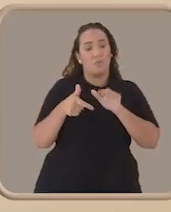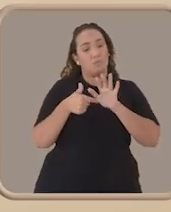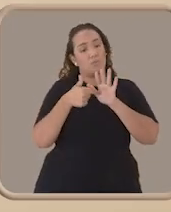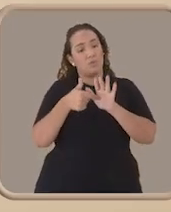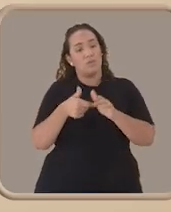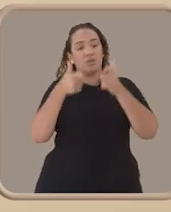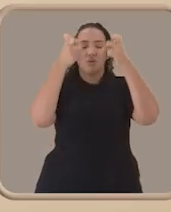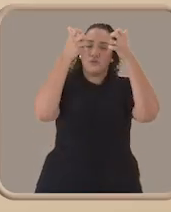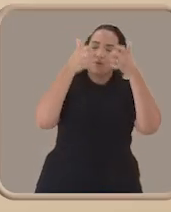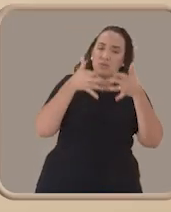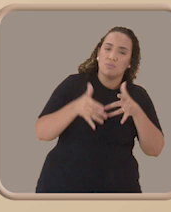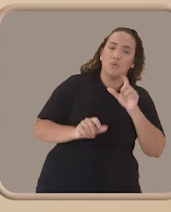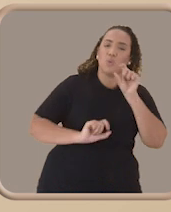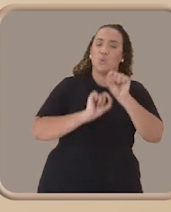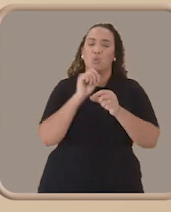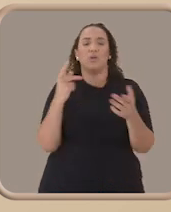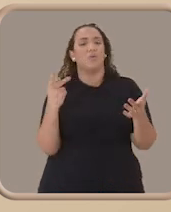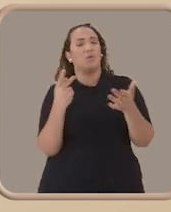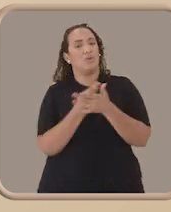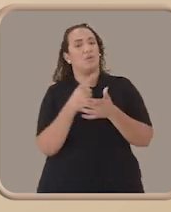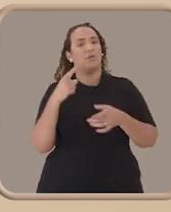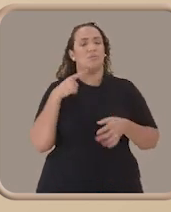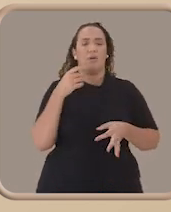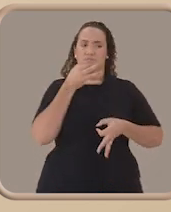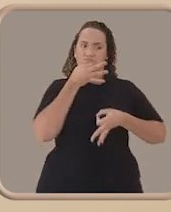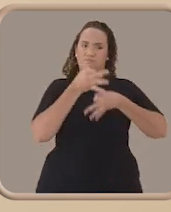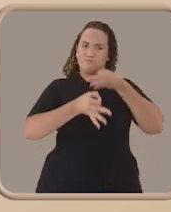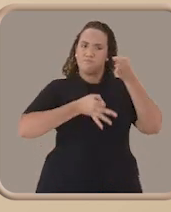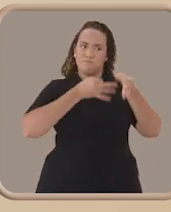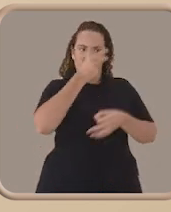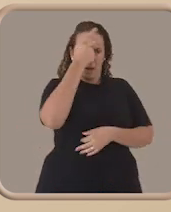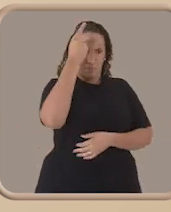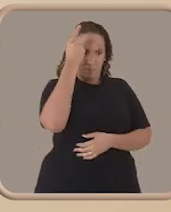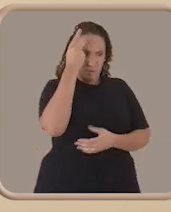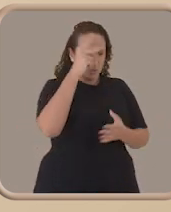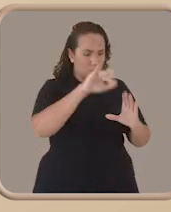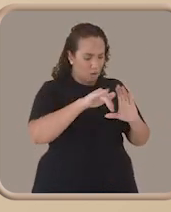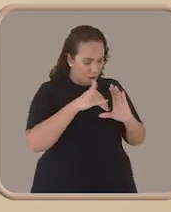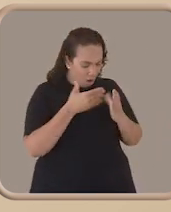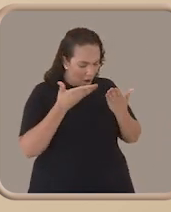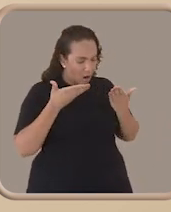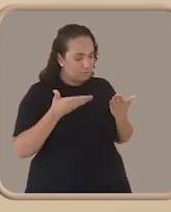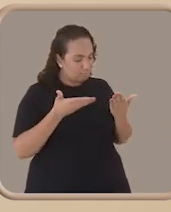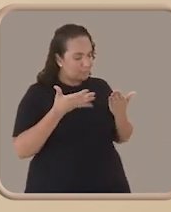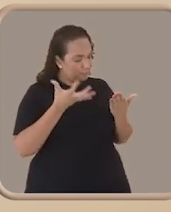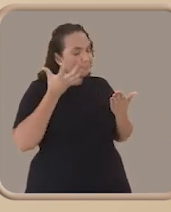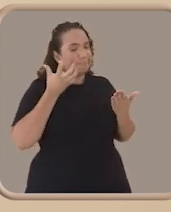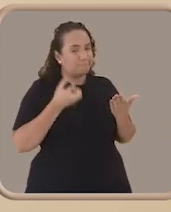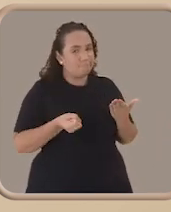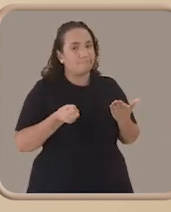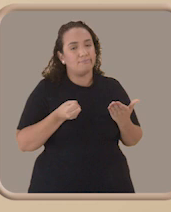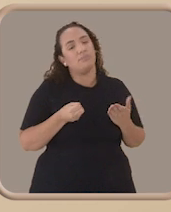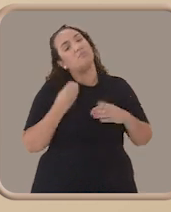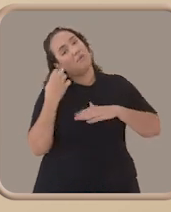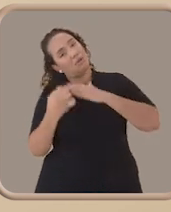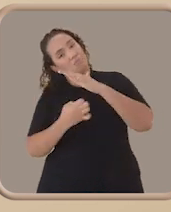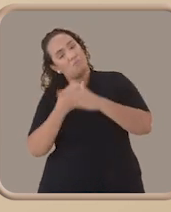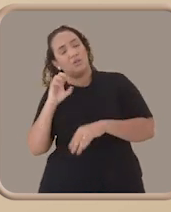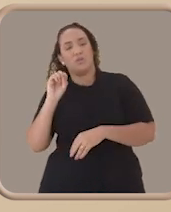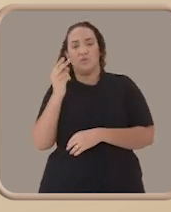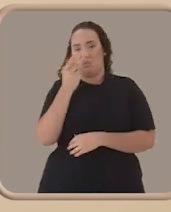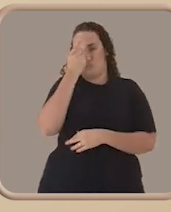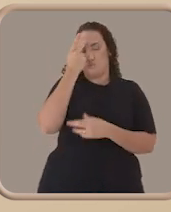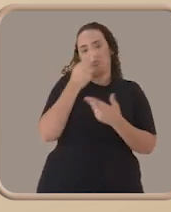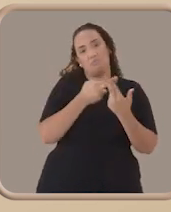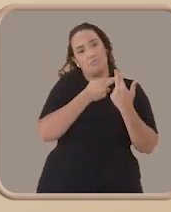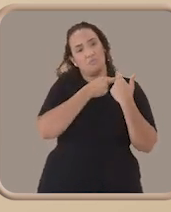o ocorrido e argumentando para convencer o destinatário, o responsável ou a empresa nesse caso, a rever